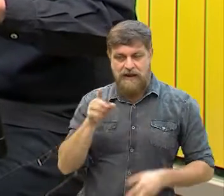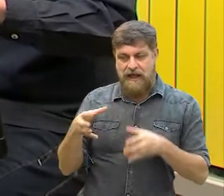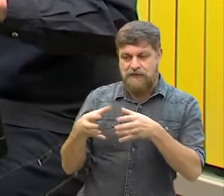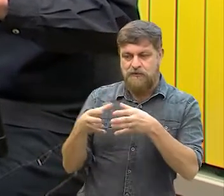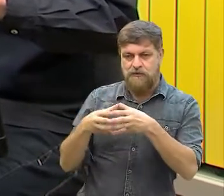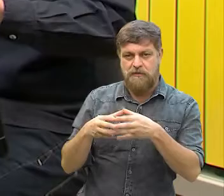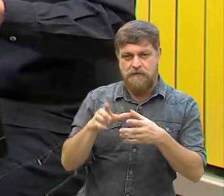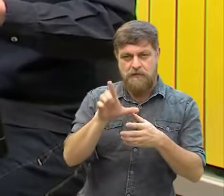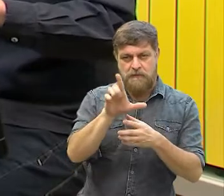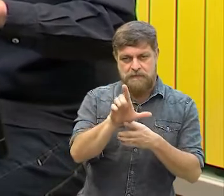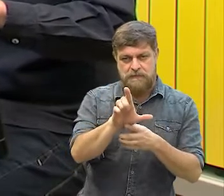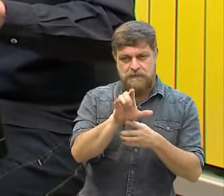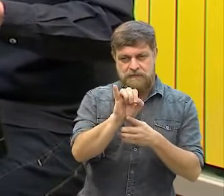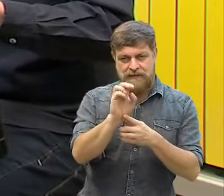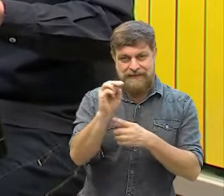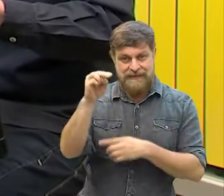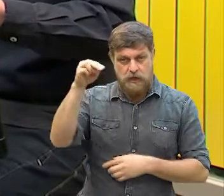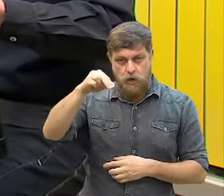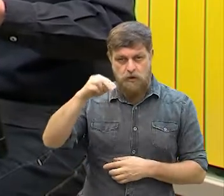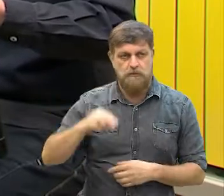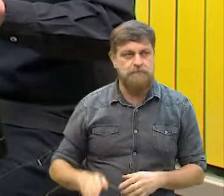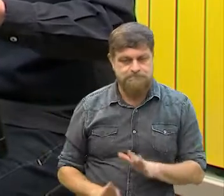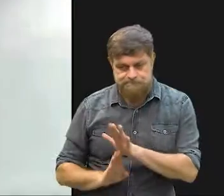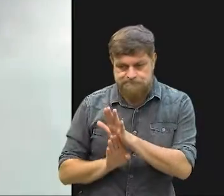Principais equipes do mundo. Melhor, né? É melhor.